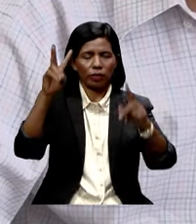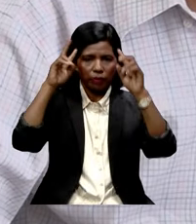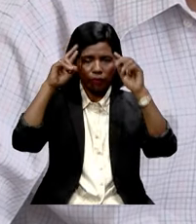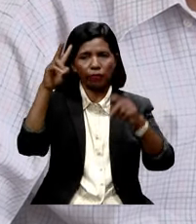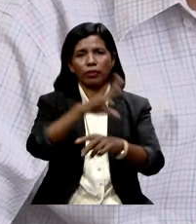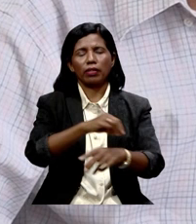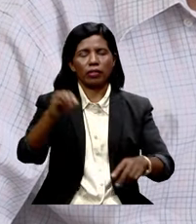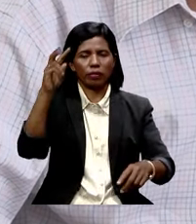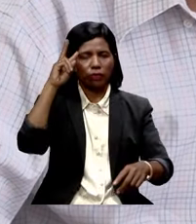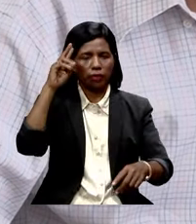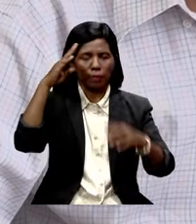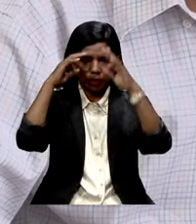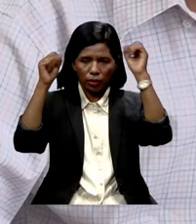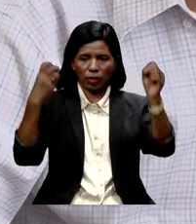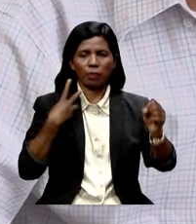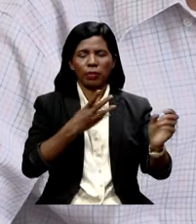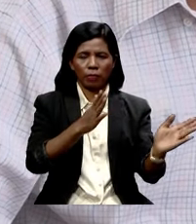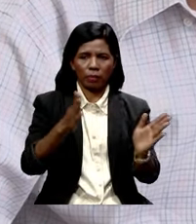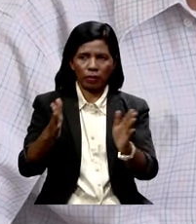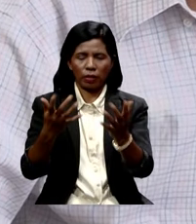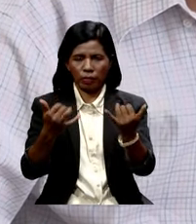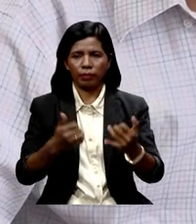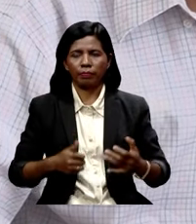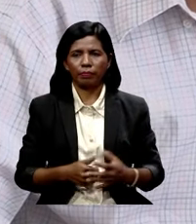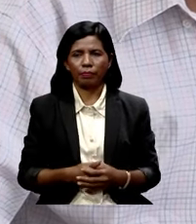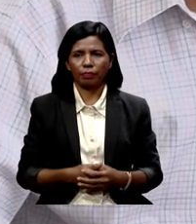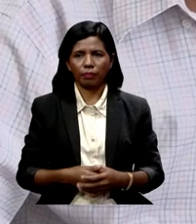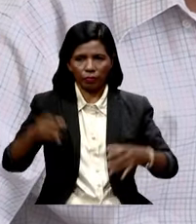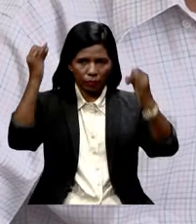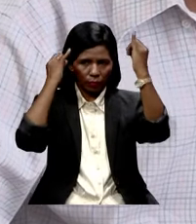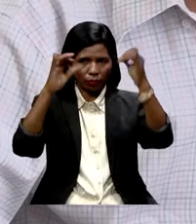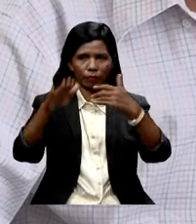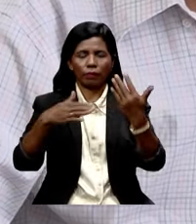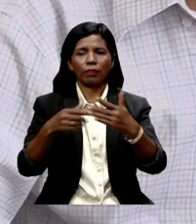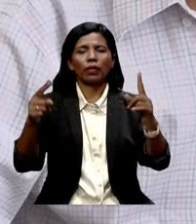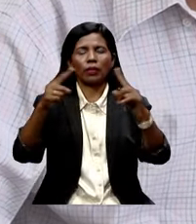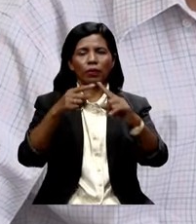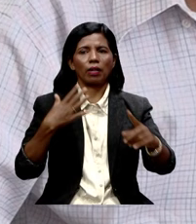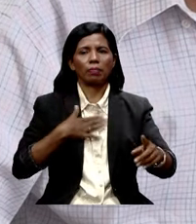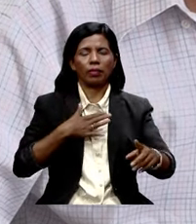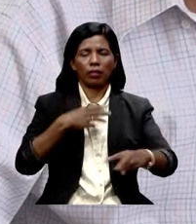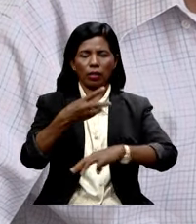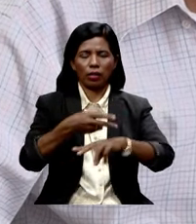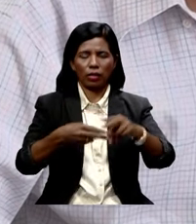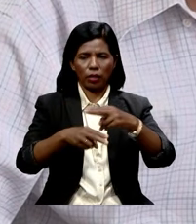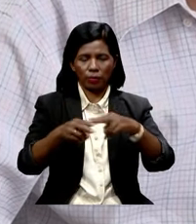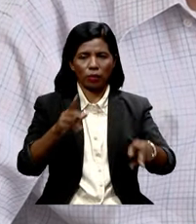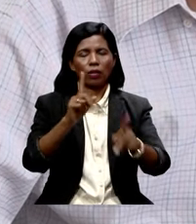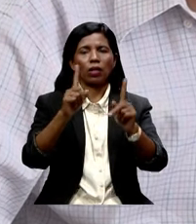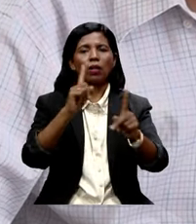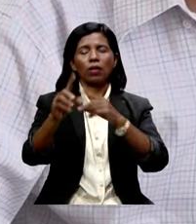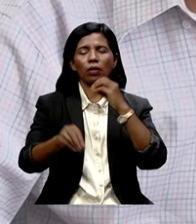né? Ami mas prepara a relada down, informação sira toa nia amine lima, ami mas colheu a amine sarani sira, a